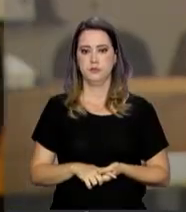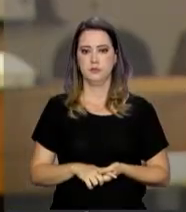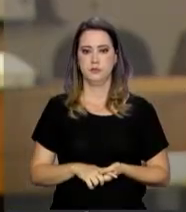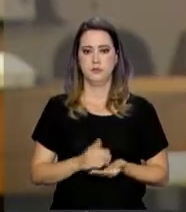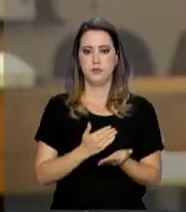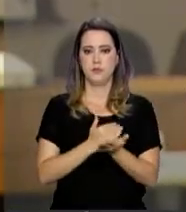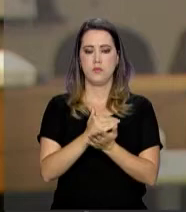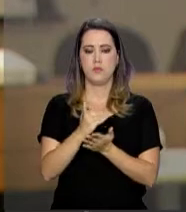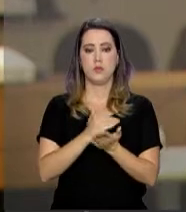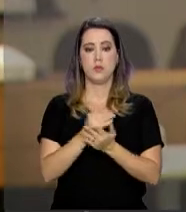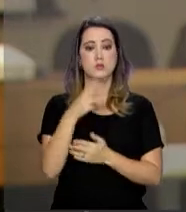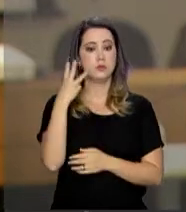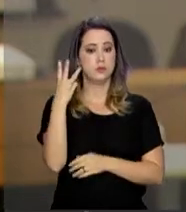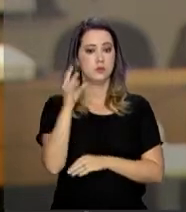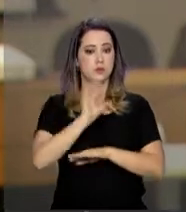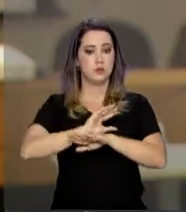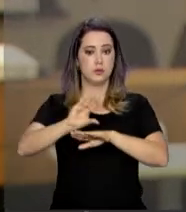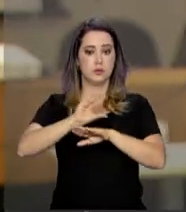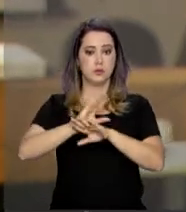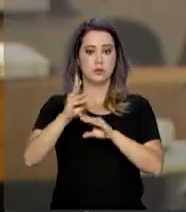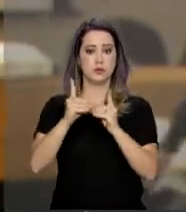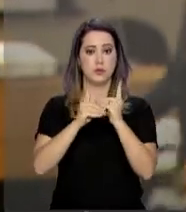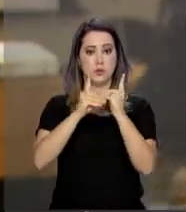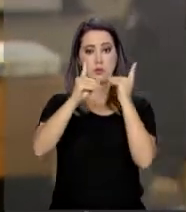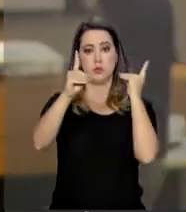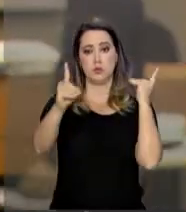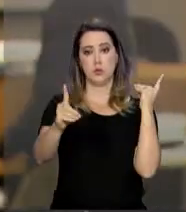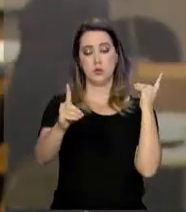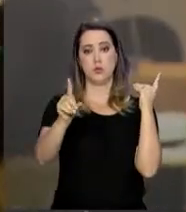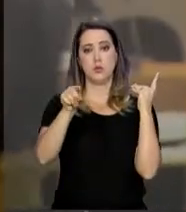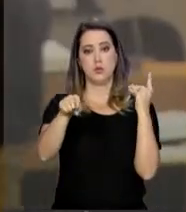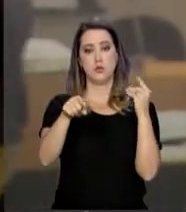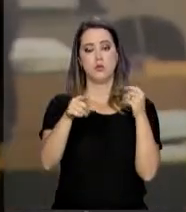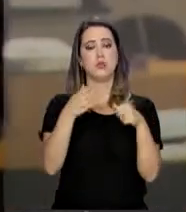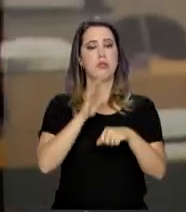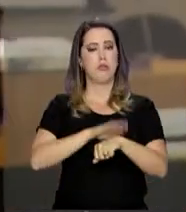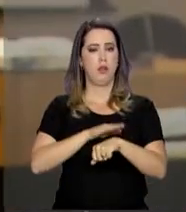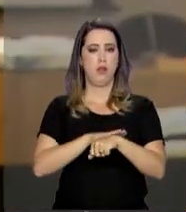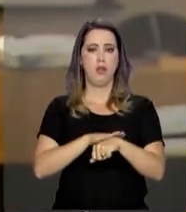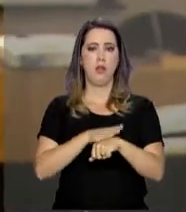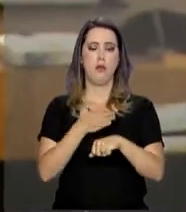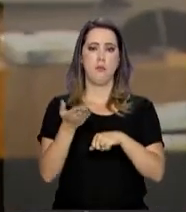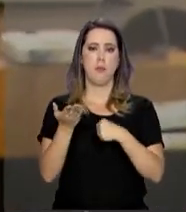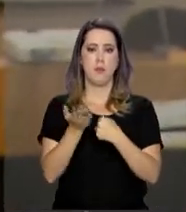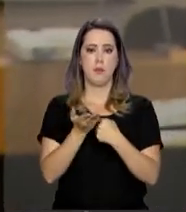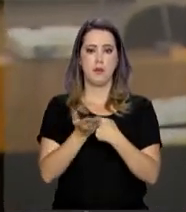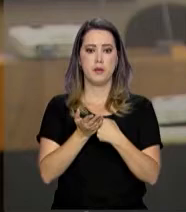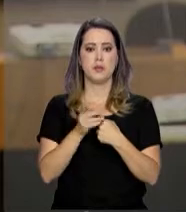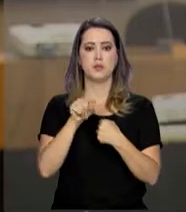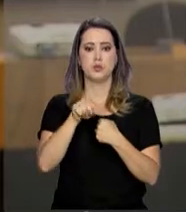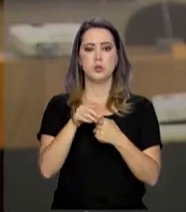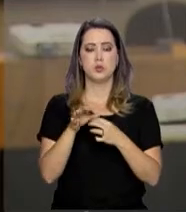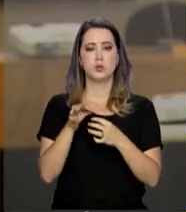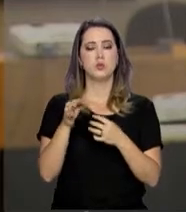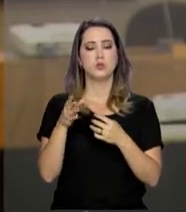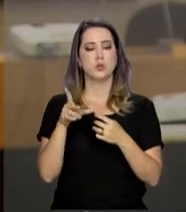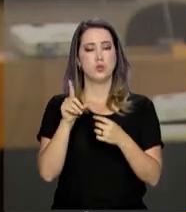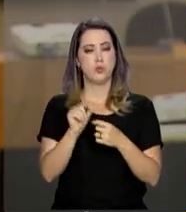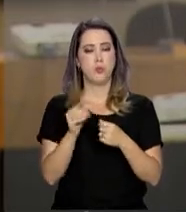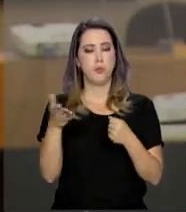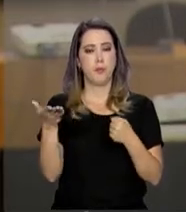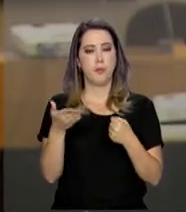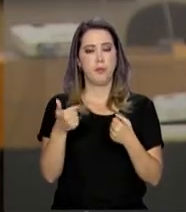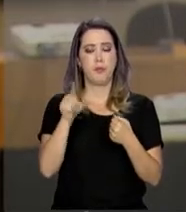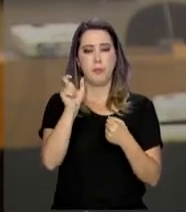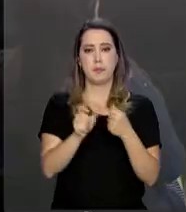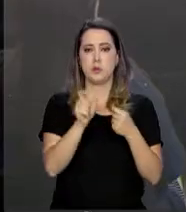inicialmente são três cursos à distância de curta e média duração na área de direitos humanos neste nados a